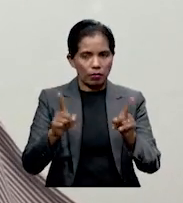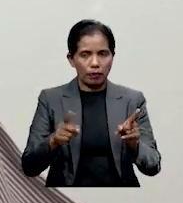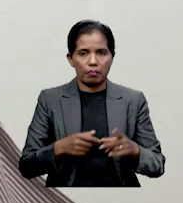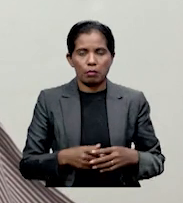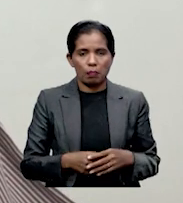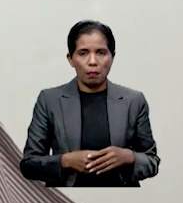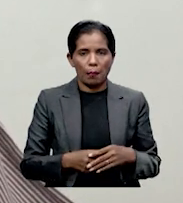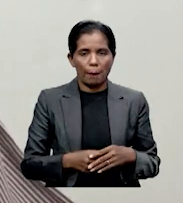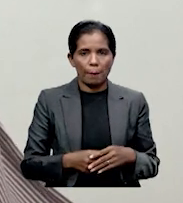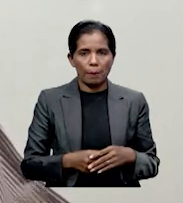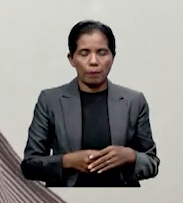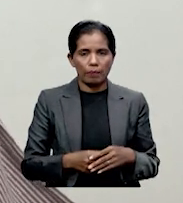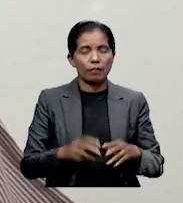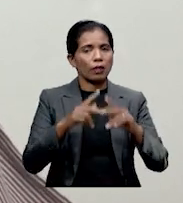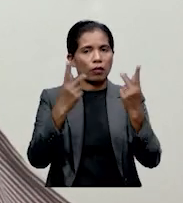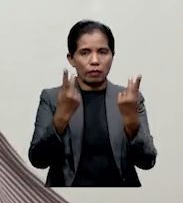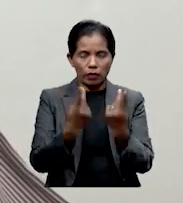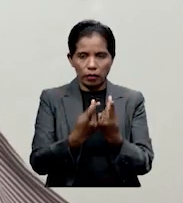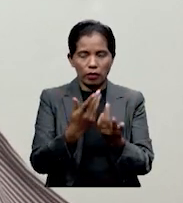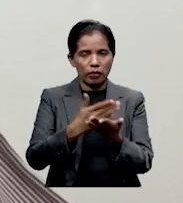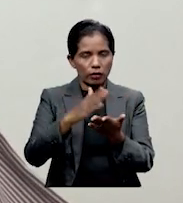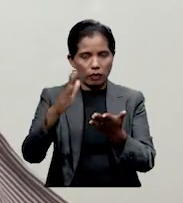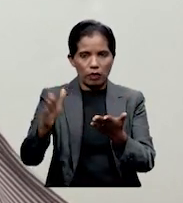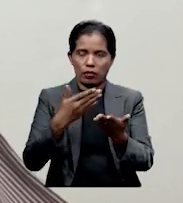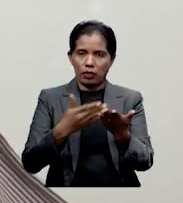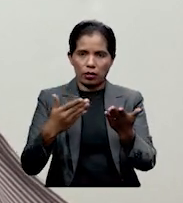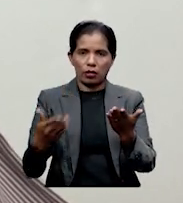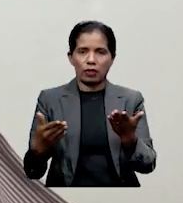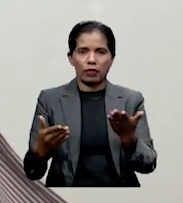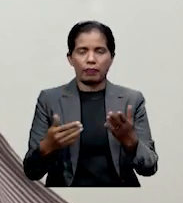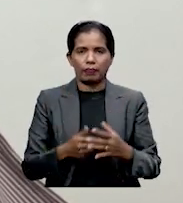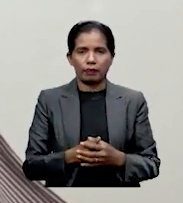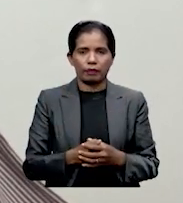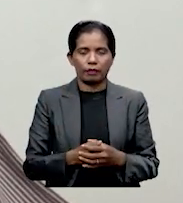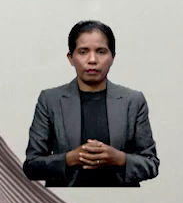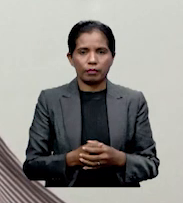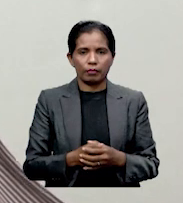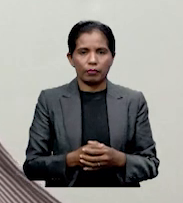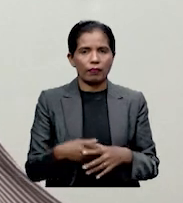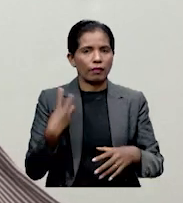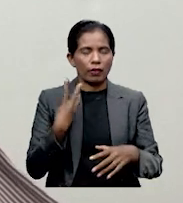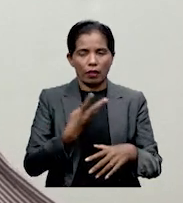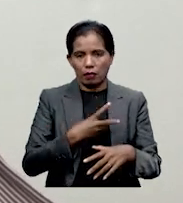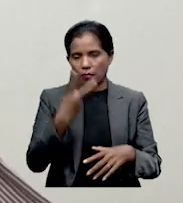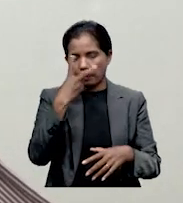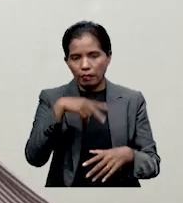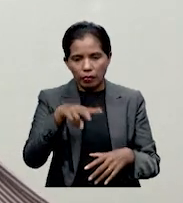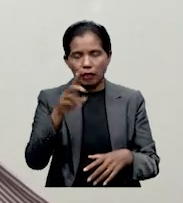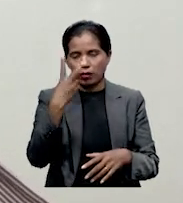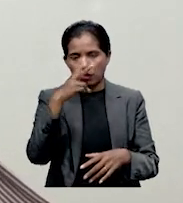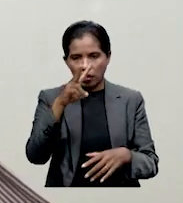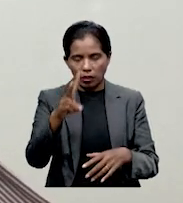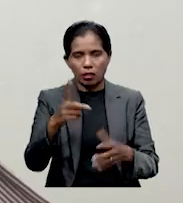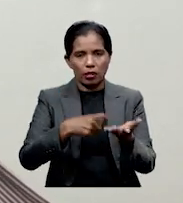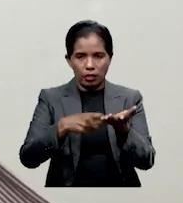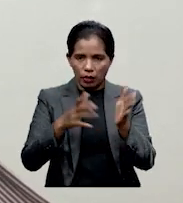o companhia né, atua faz produto né, antes faz a mim barre técnico sira